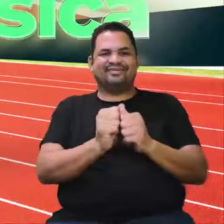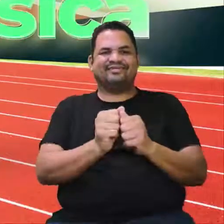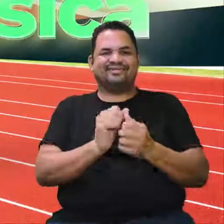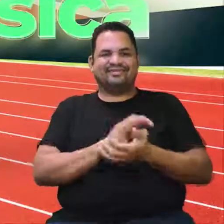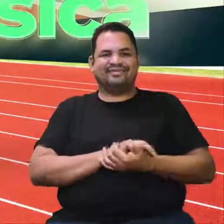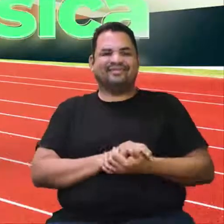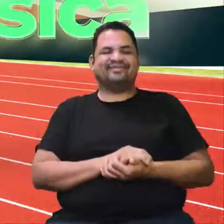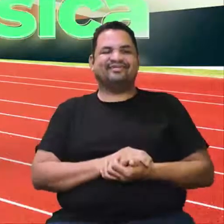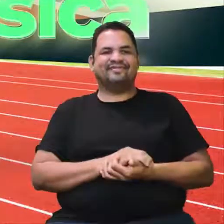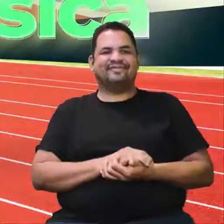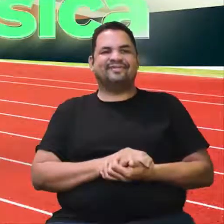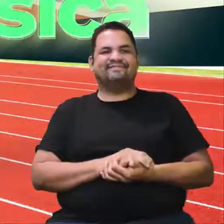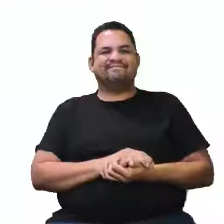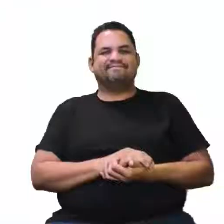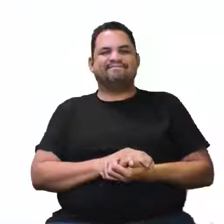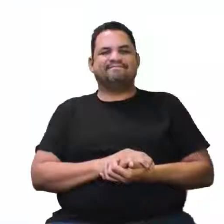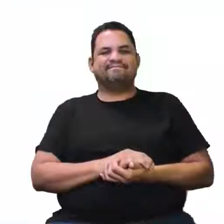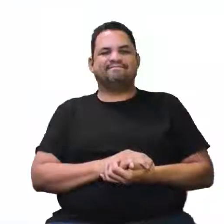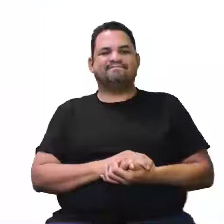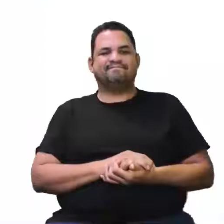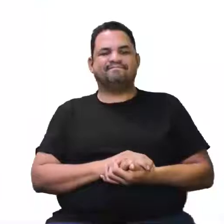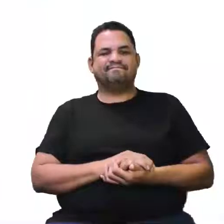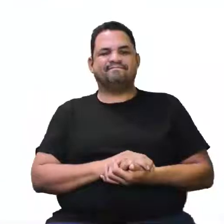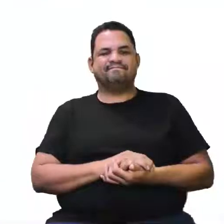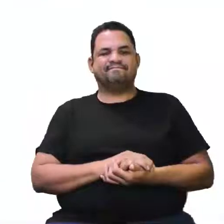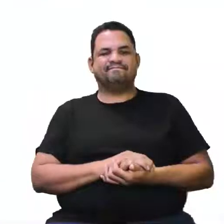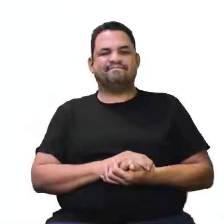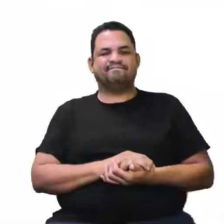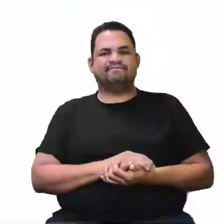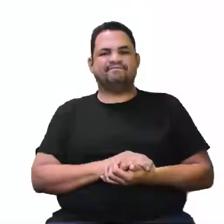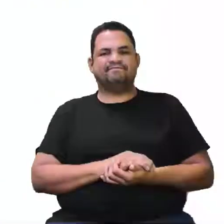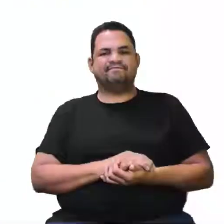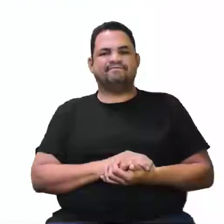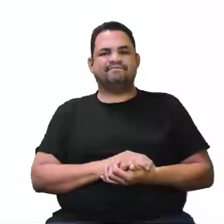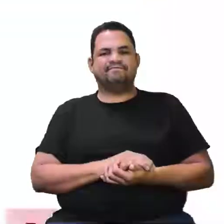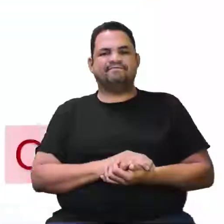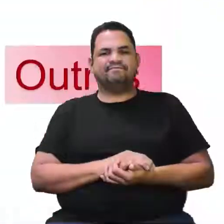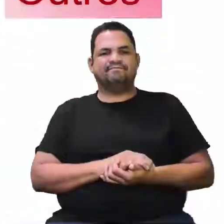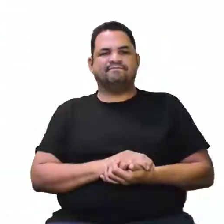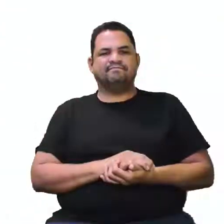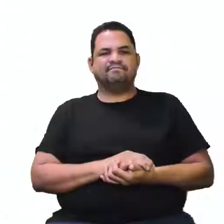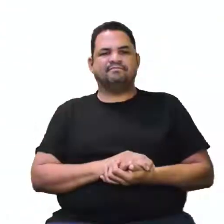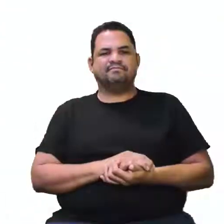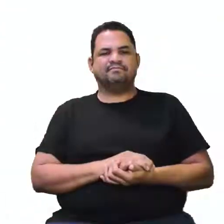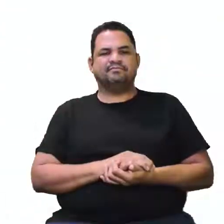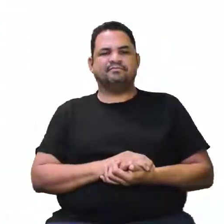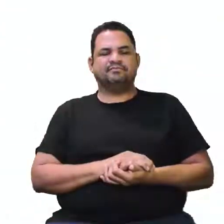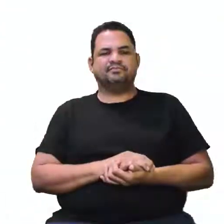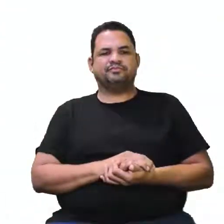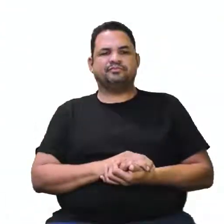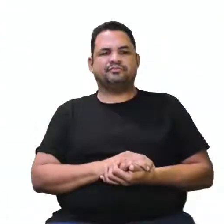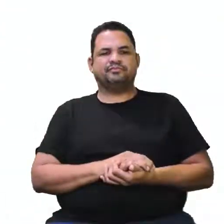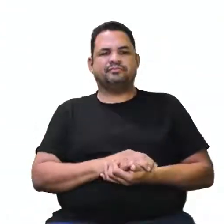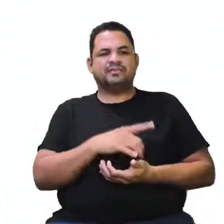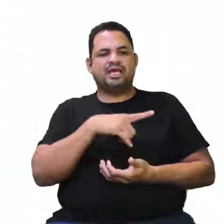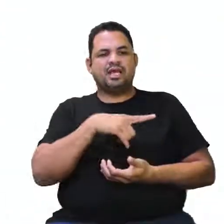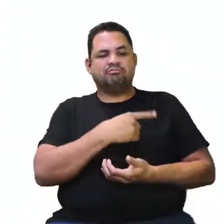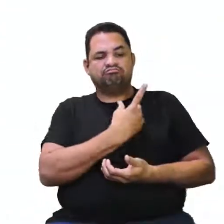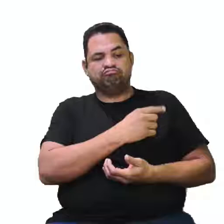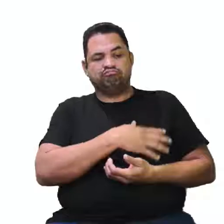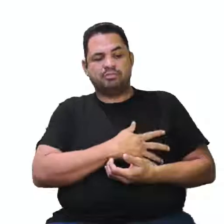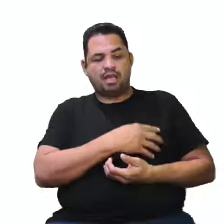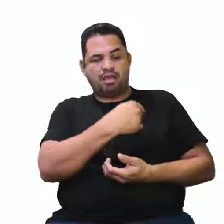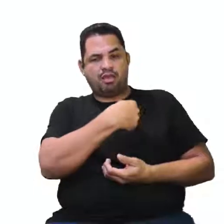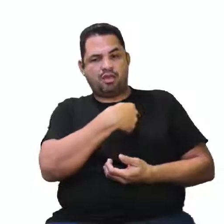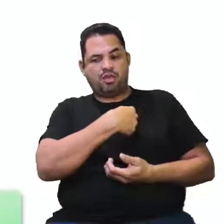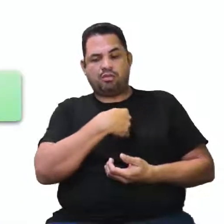mas tá boa a conversa. Então, acompanha o slide, por favor. Então, vamos lá. Então, nós temos aí esse eu e